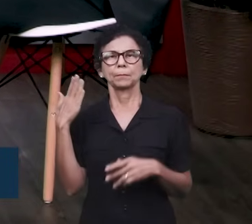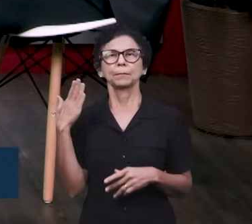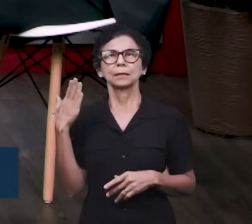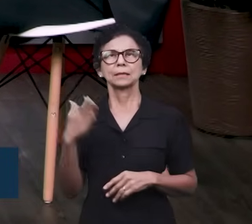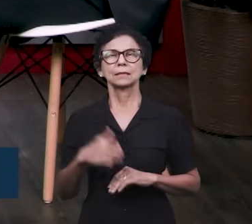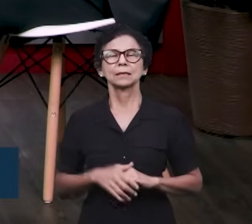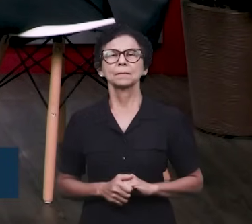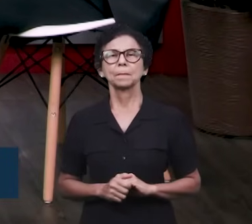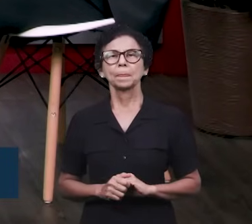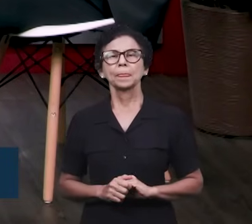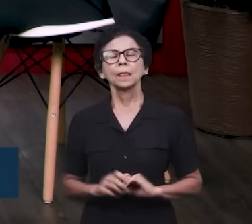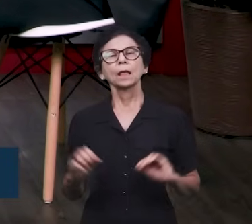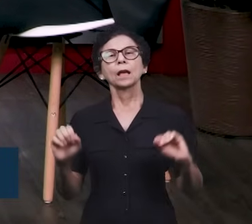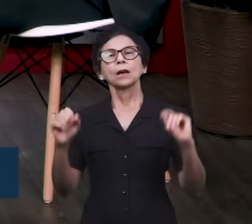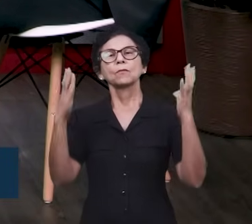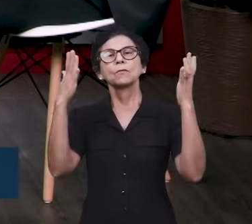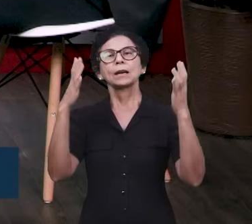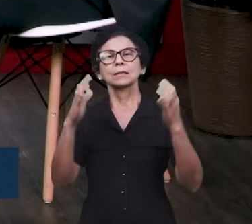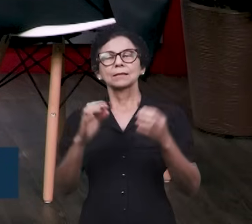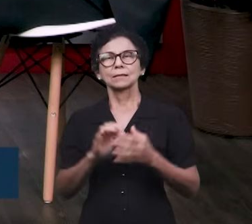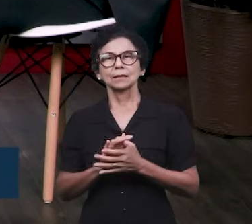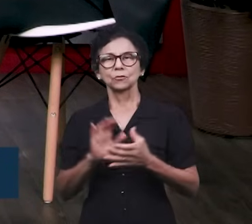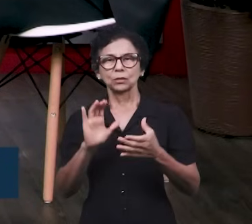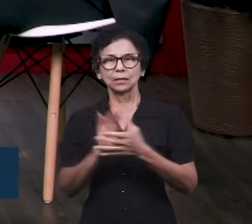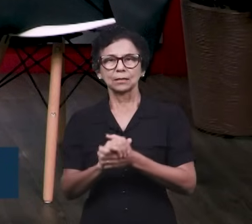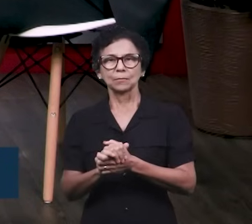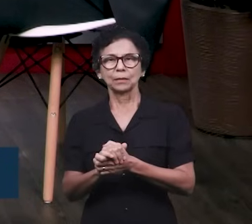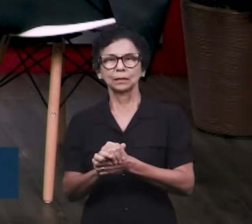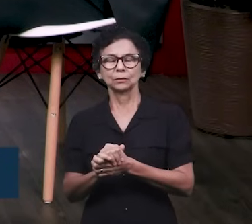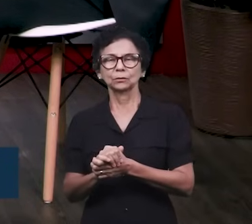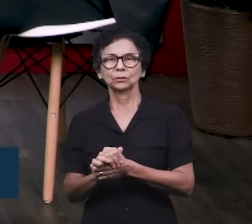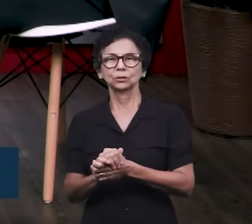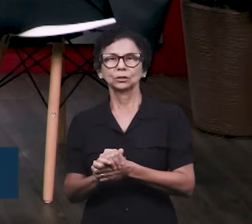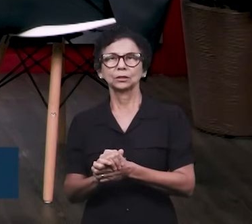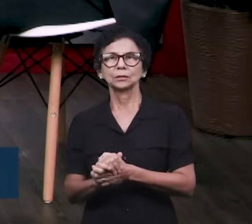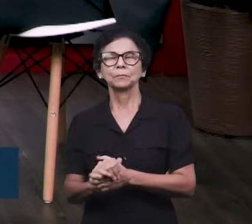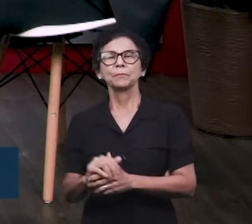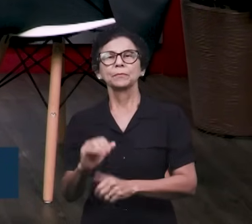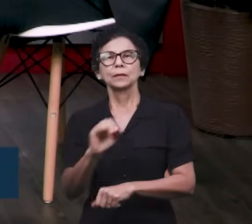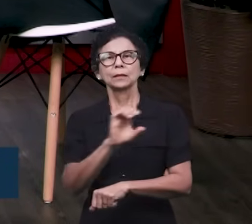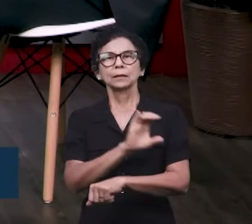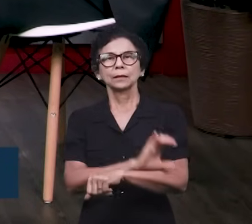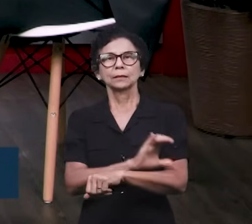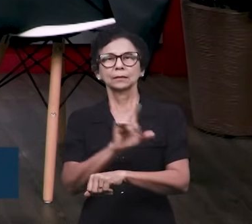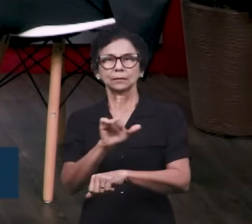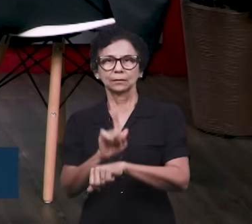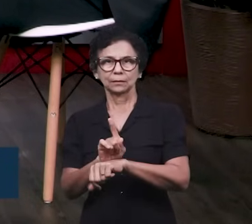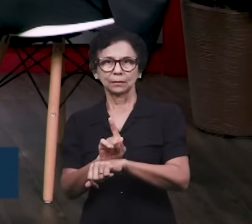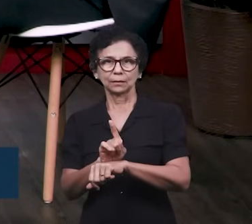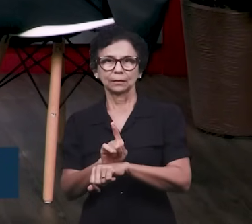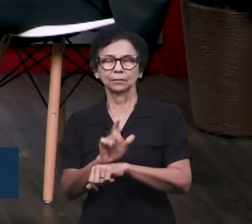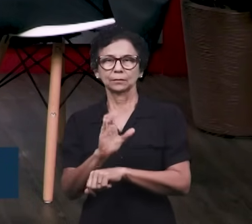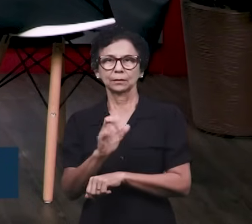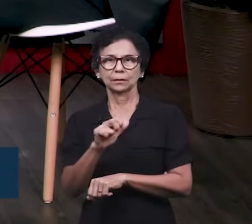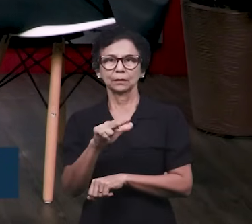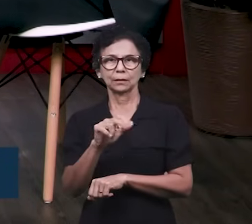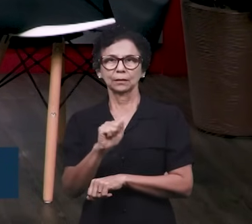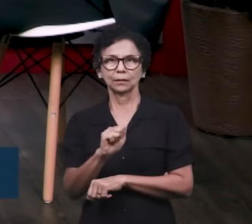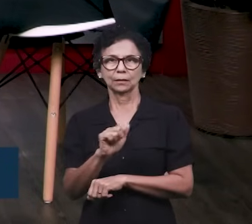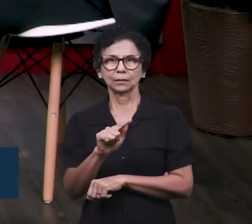de Caná. Aí no decorrer da mensagem, quando ele menciona e o vinho